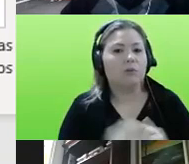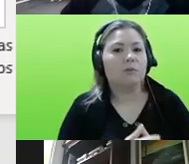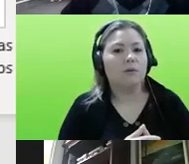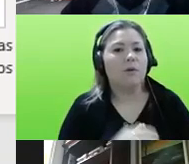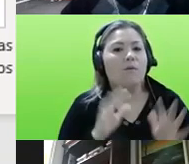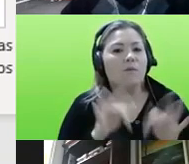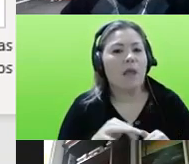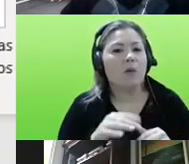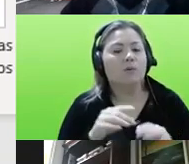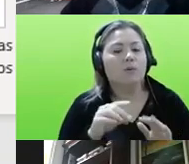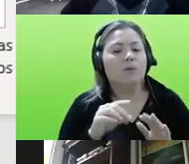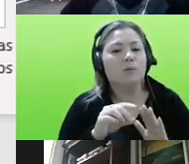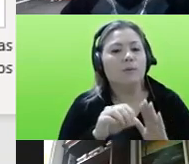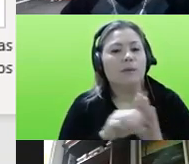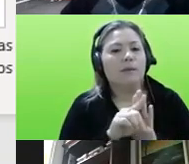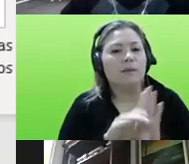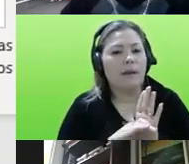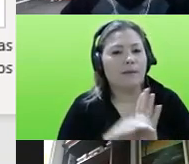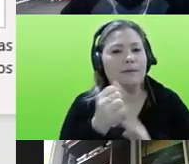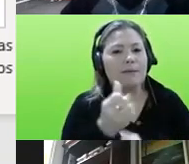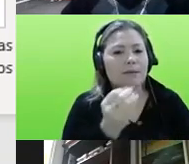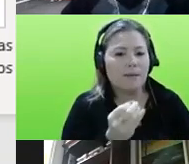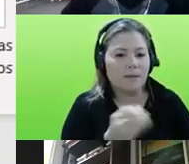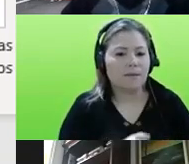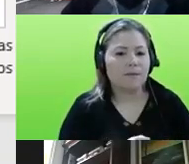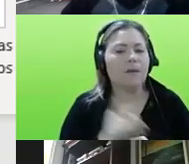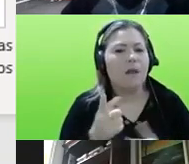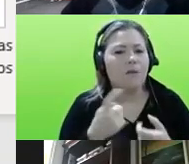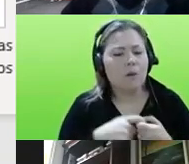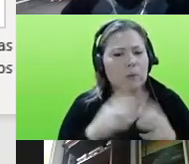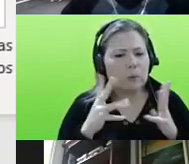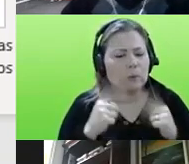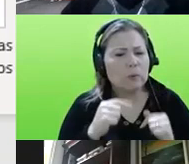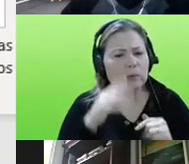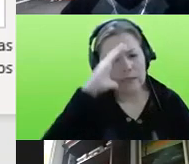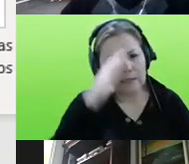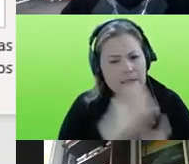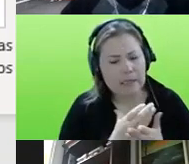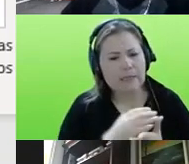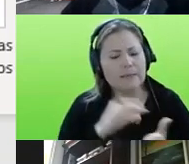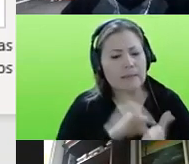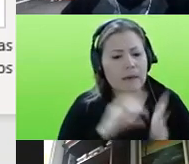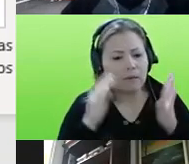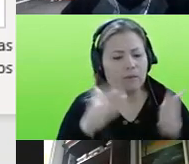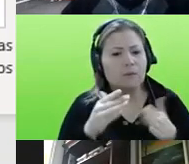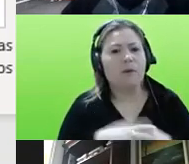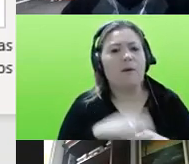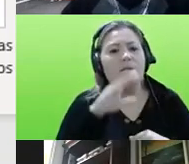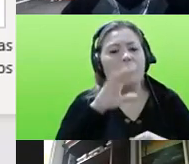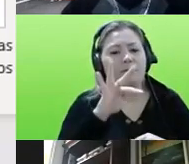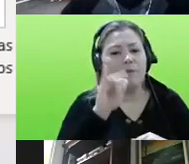anos 60, não é? Que ele retoma aquelas teses centrais da fenomenologia do